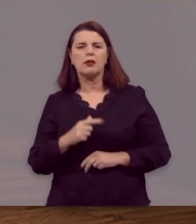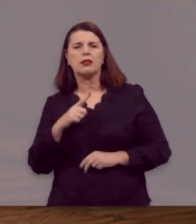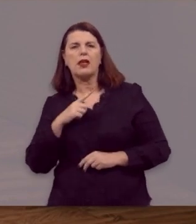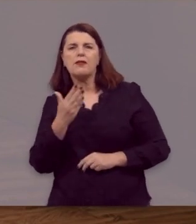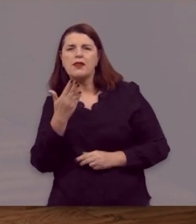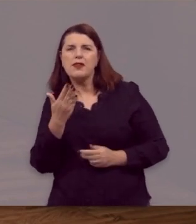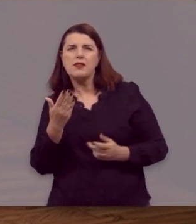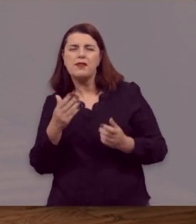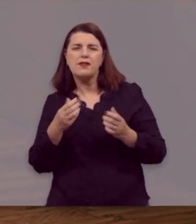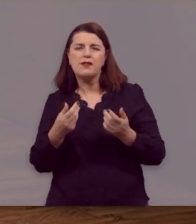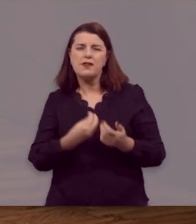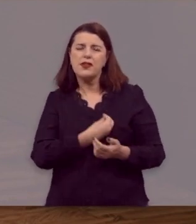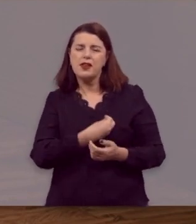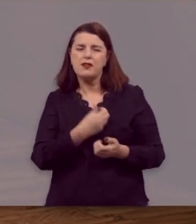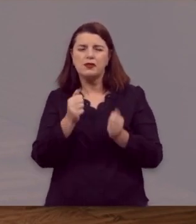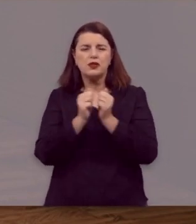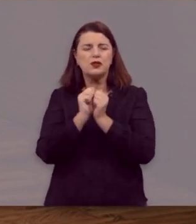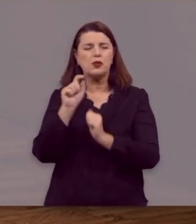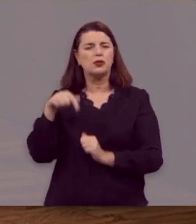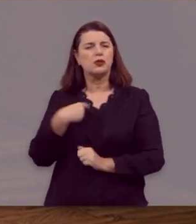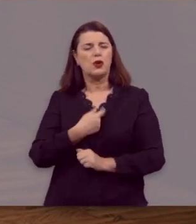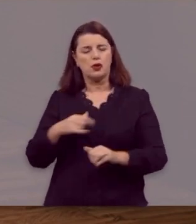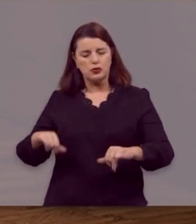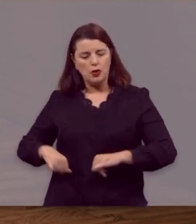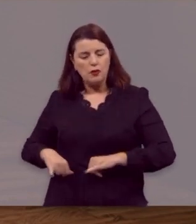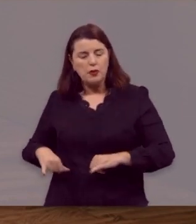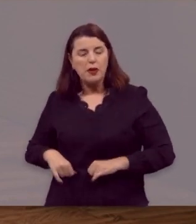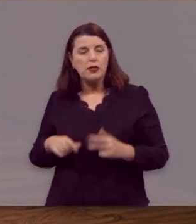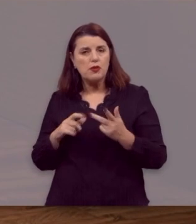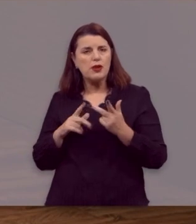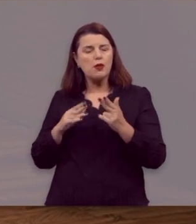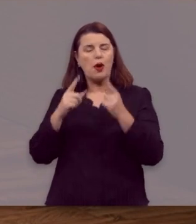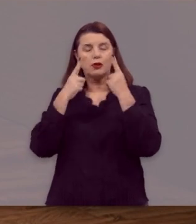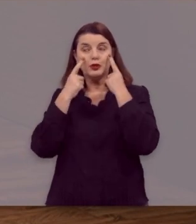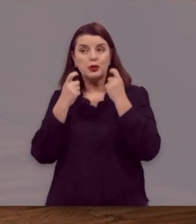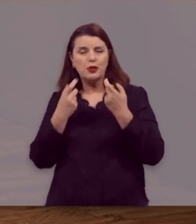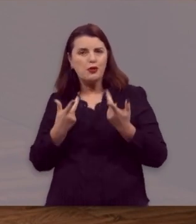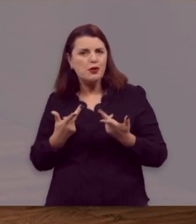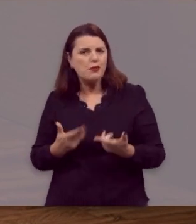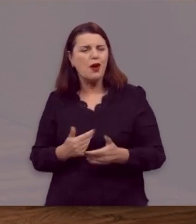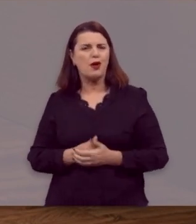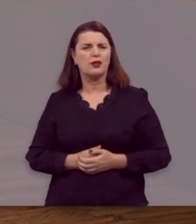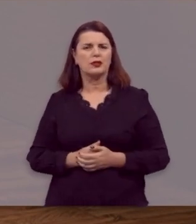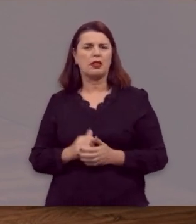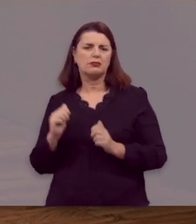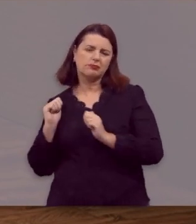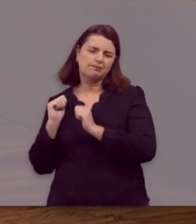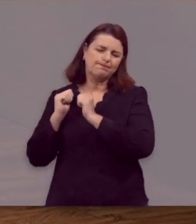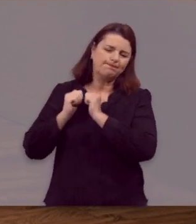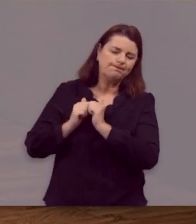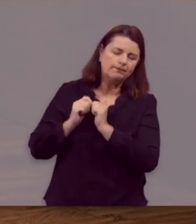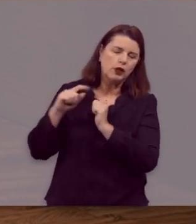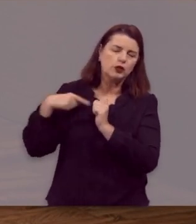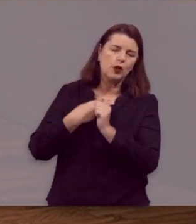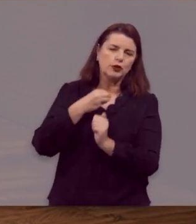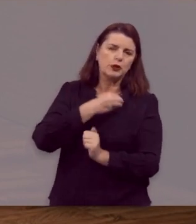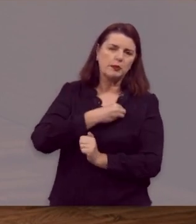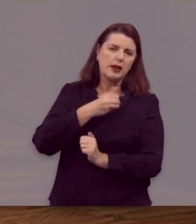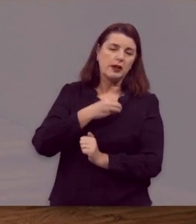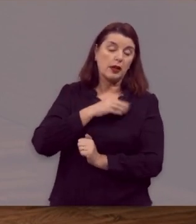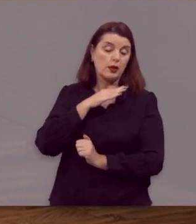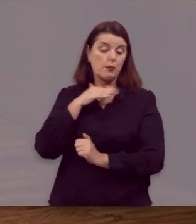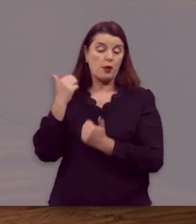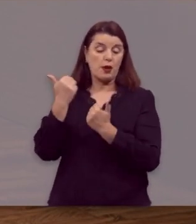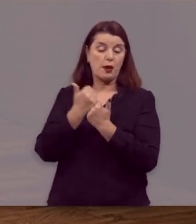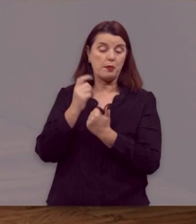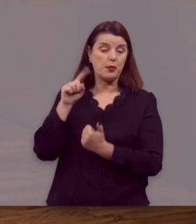comeu o nosso pão, ele bebeu a nossa água, ele sentiu a nossa dor, ele chorou a nossa lágrima, ele carregou sobre o seu corpo no madeiro os nossos